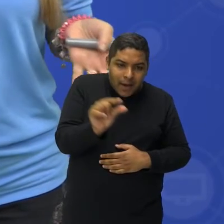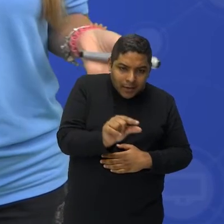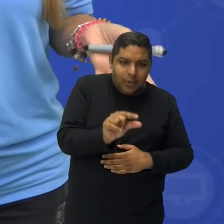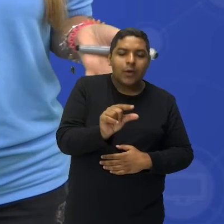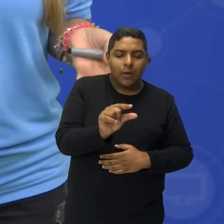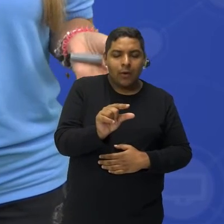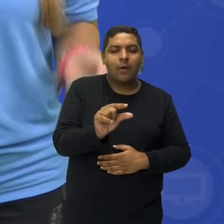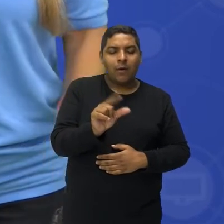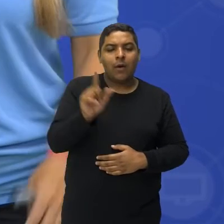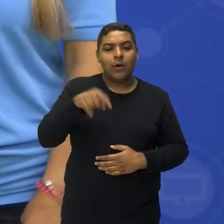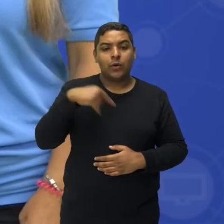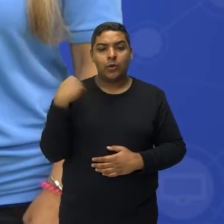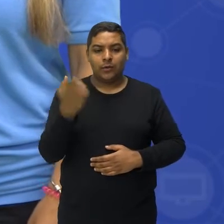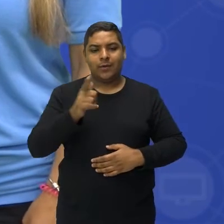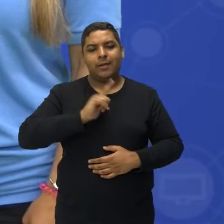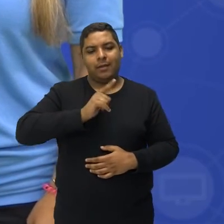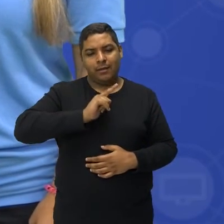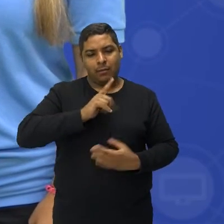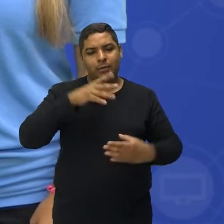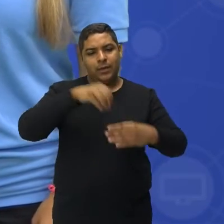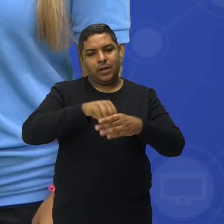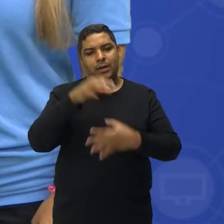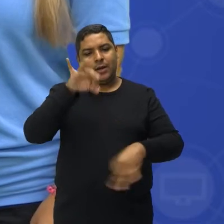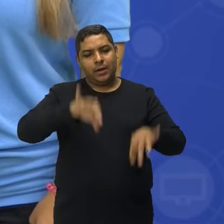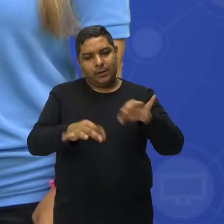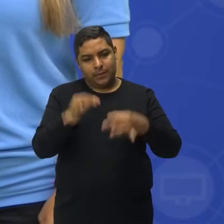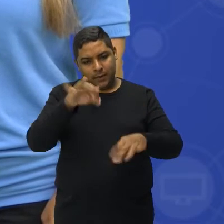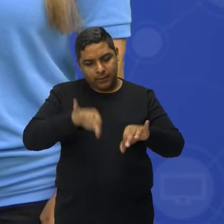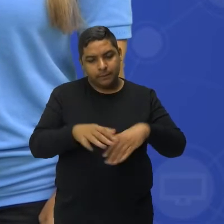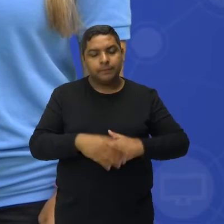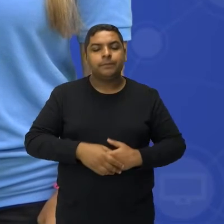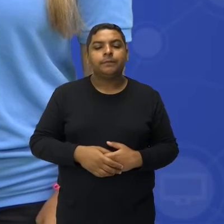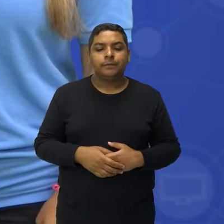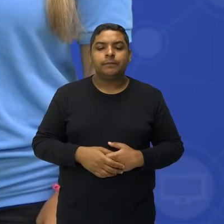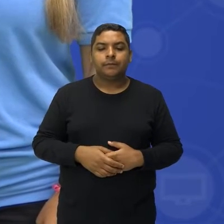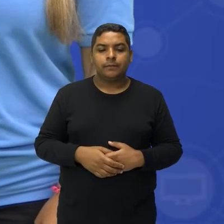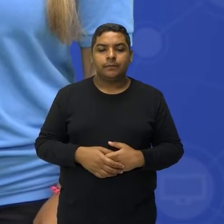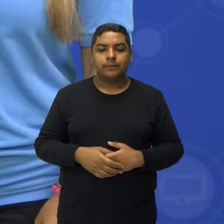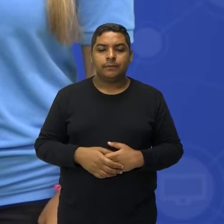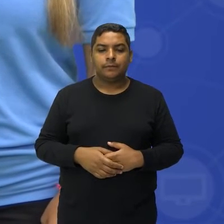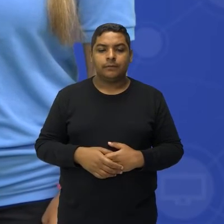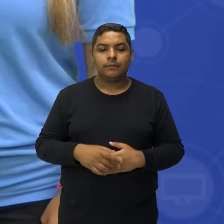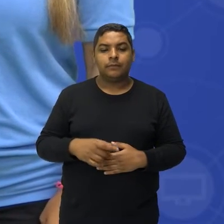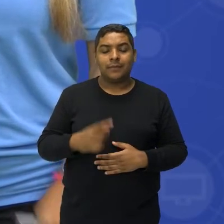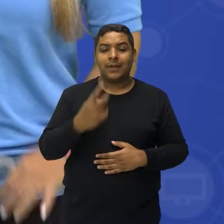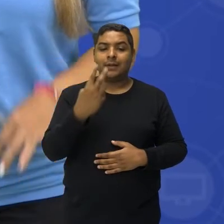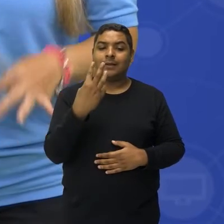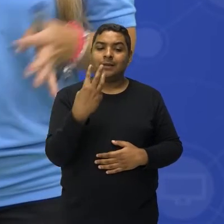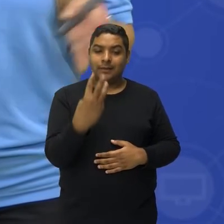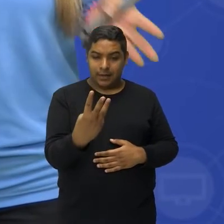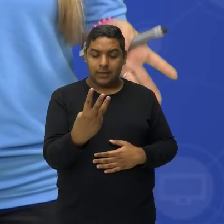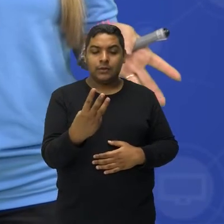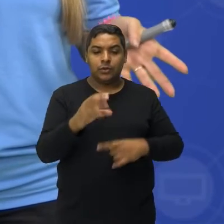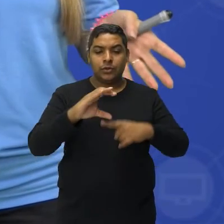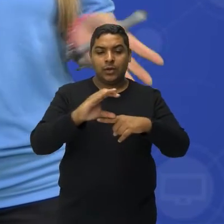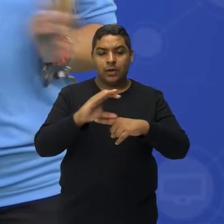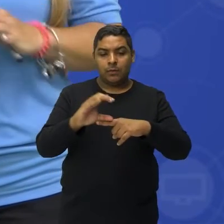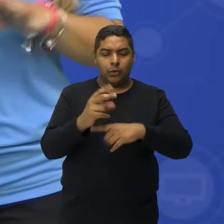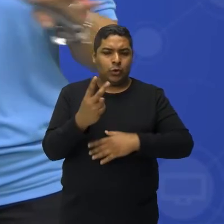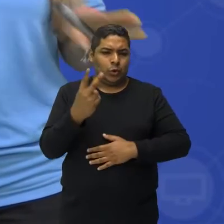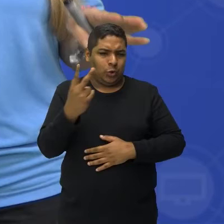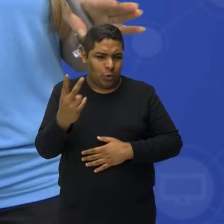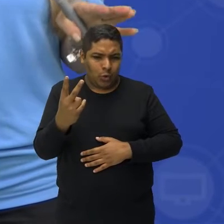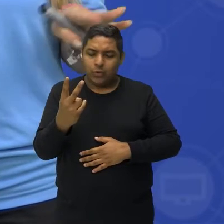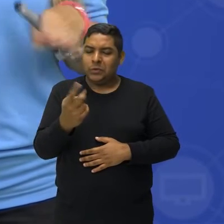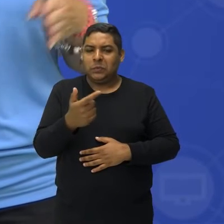gente pode ter, tá? Então, só tem cetona a partir desse tamanho de cadeia, com 3 carbonos. 2 carbonos não tem